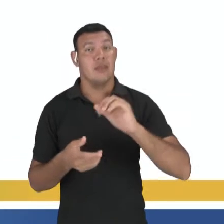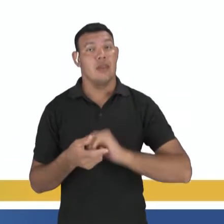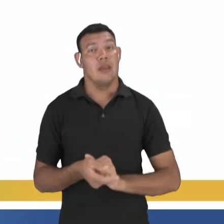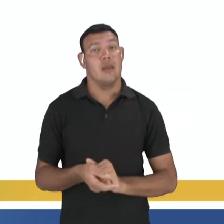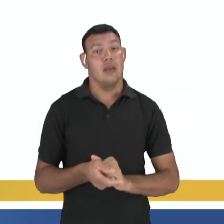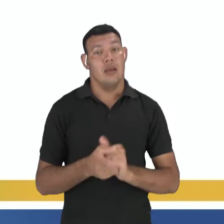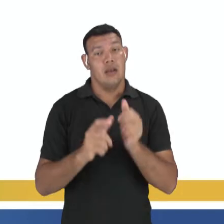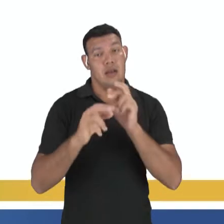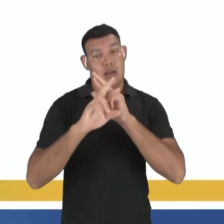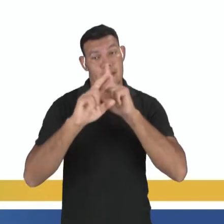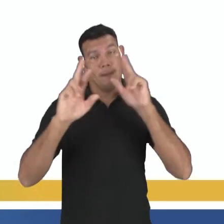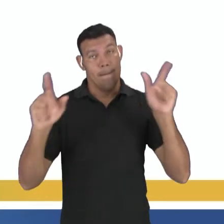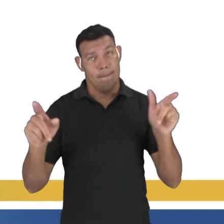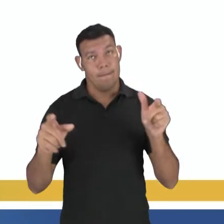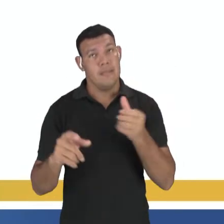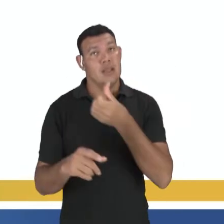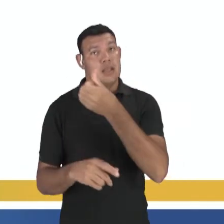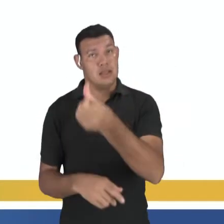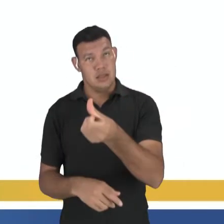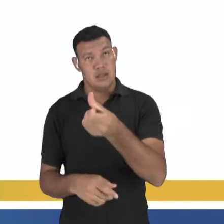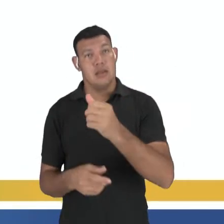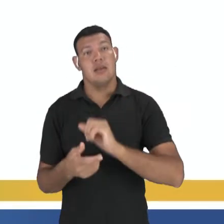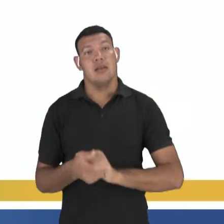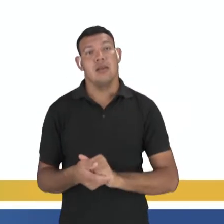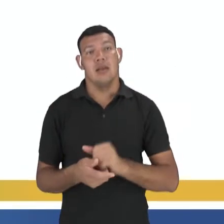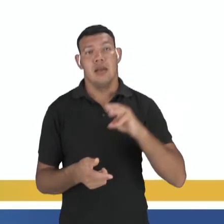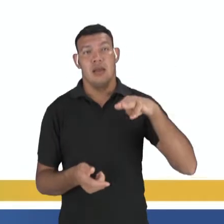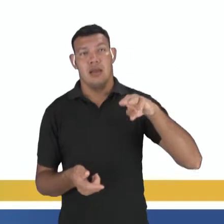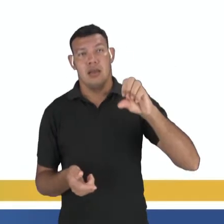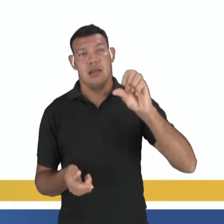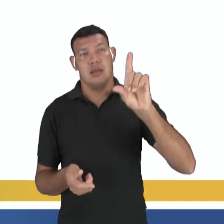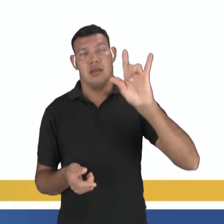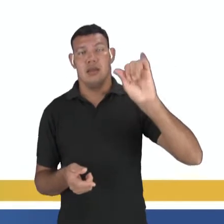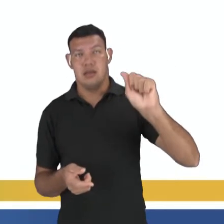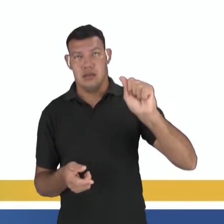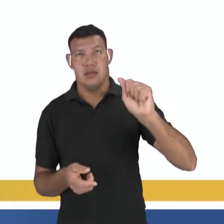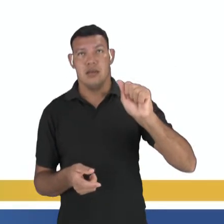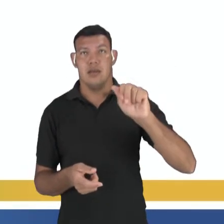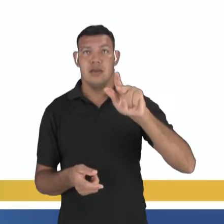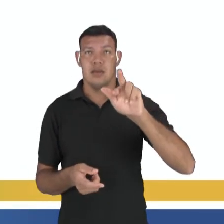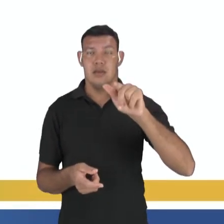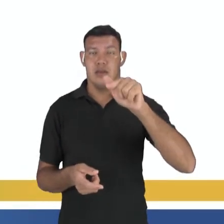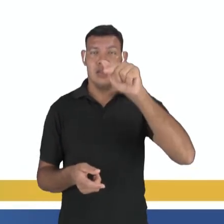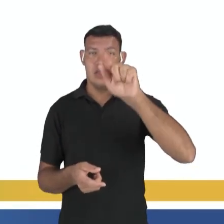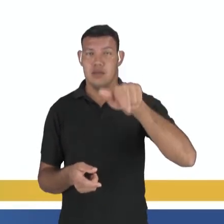a amplitude foi 6 e a média foi 7,75.